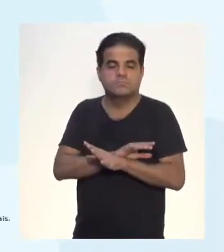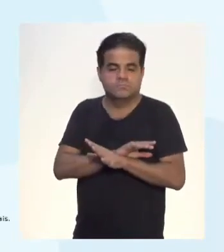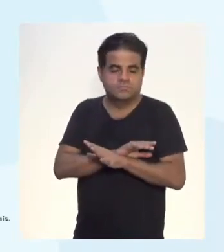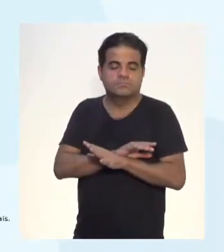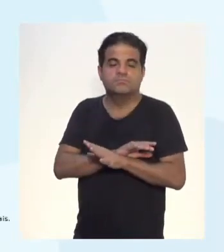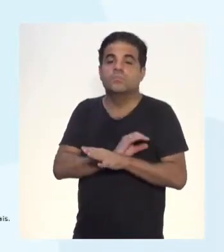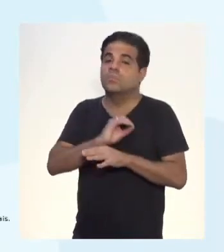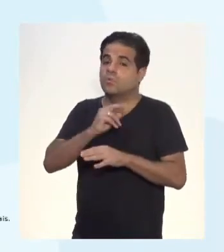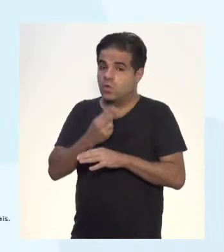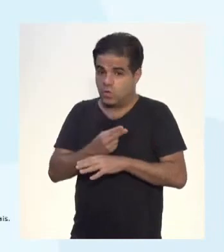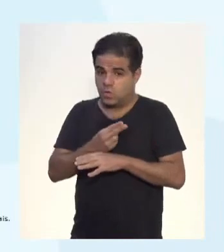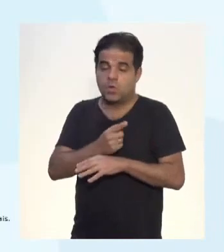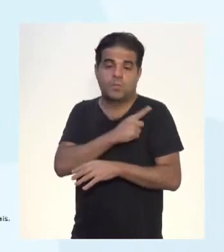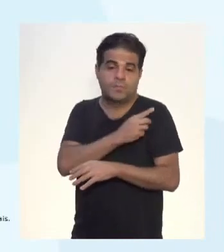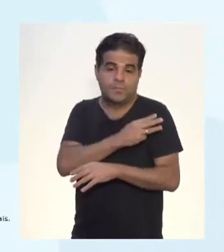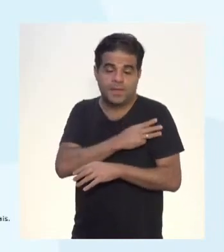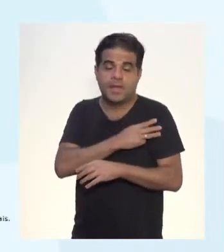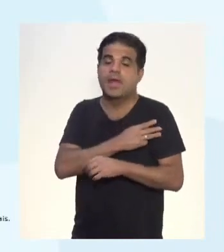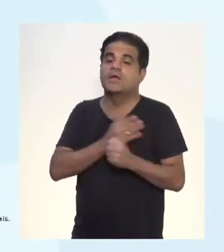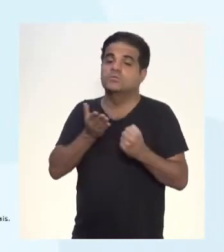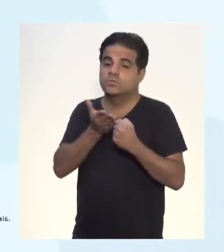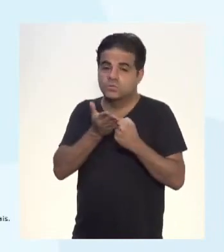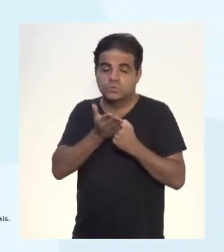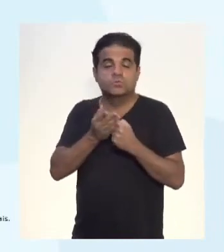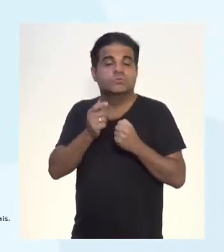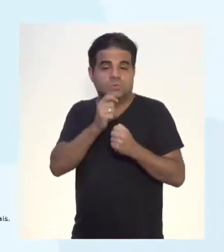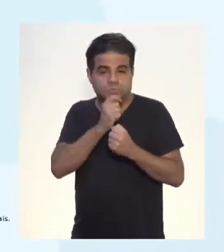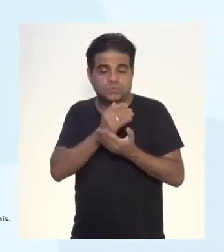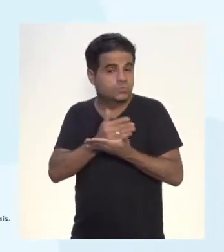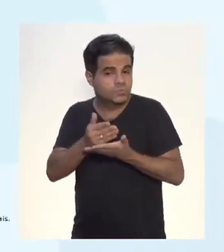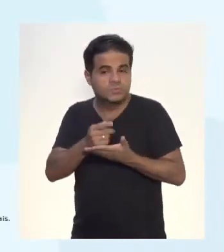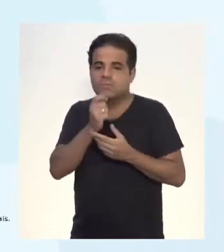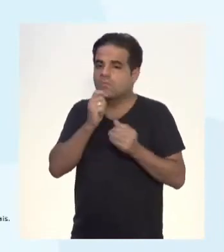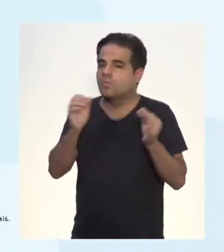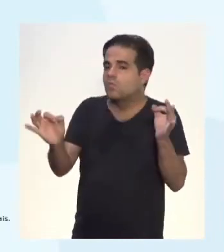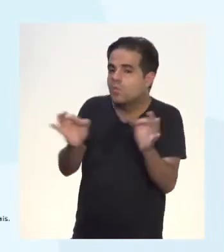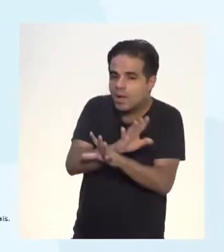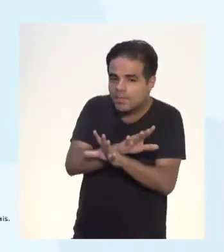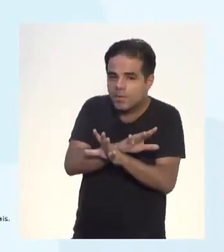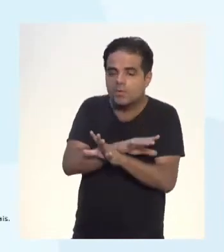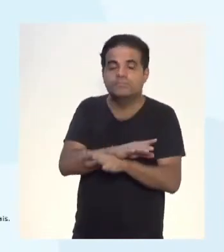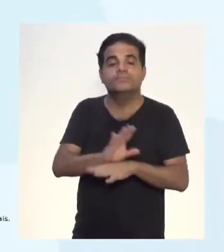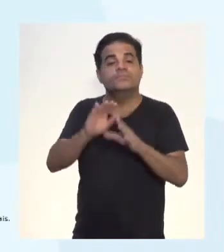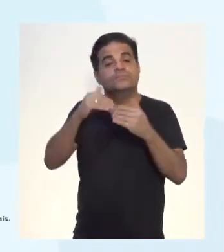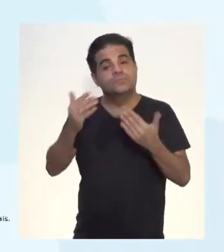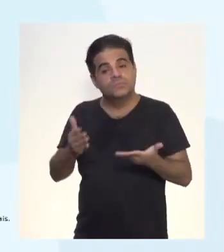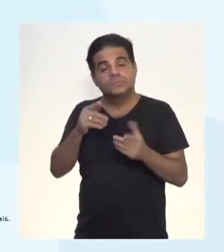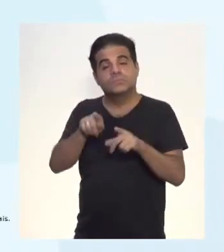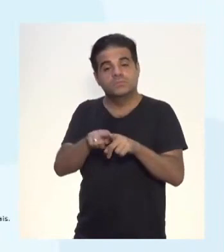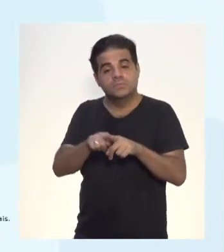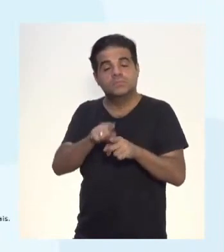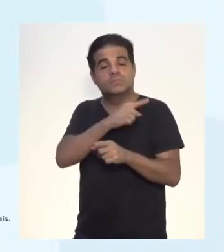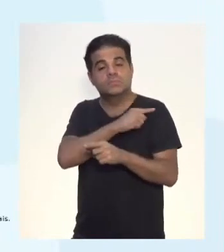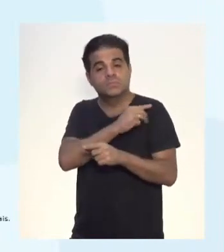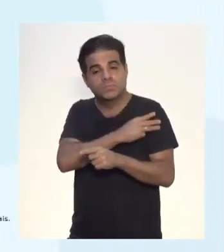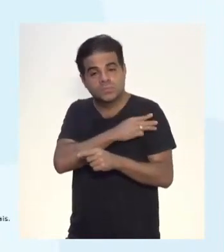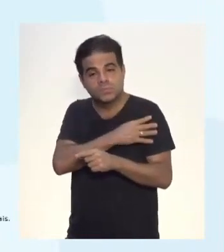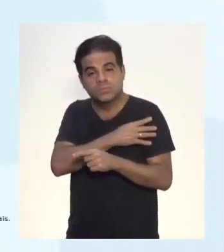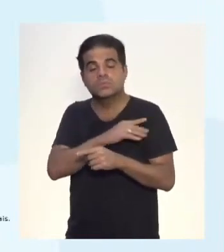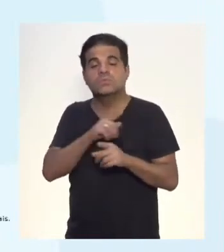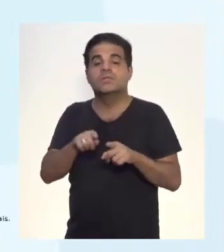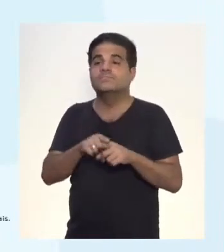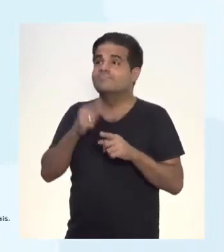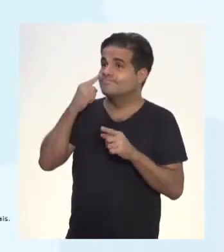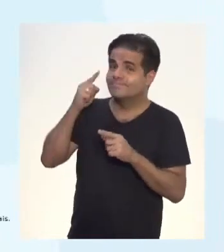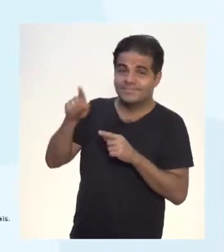completo, ou o ensino médio incompleto, ela começou o ensino médio, não terminou, ela nem começou o ensino médio, com o ensino médio completo, e